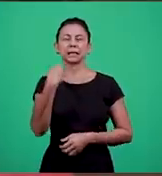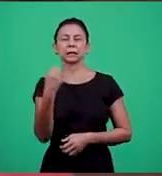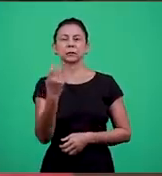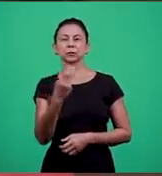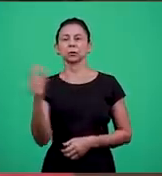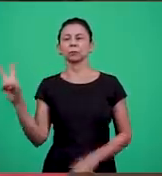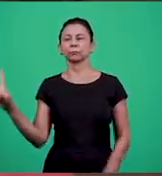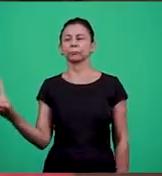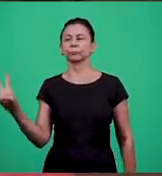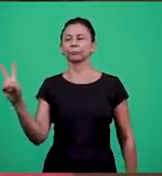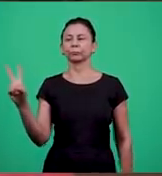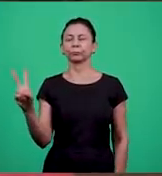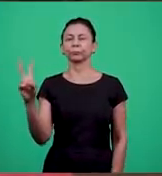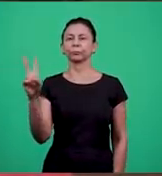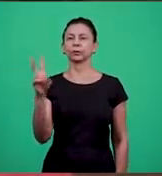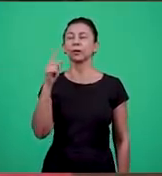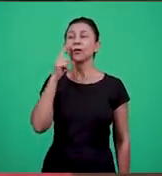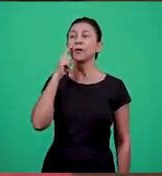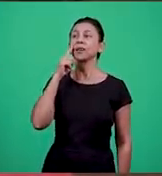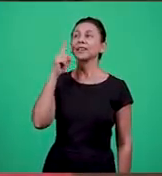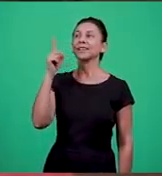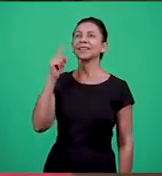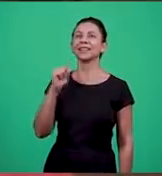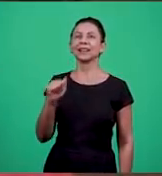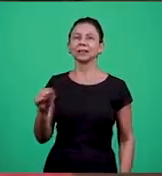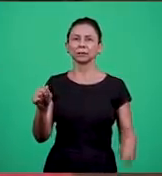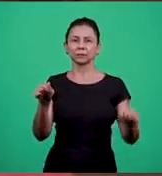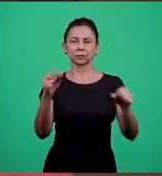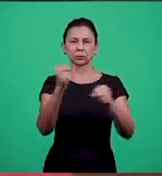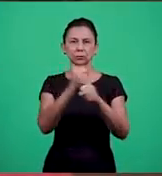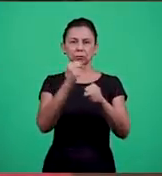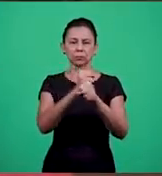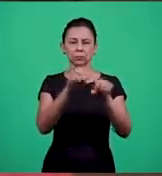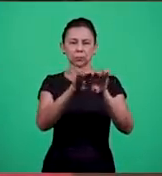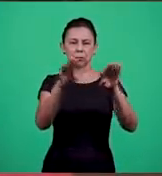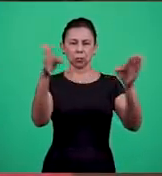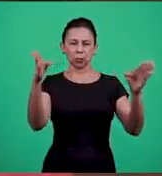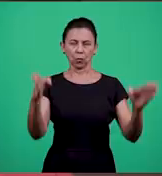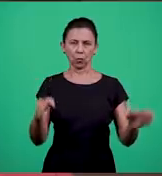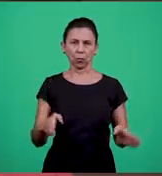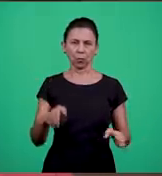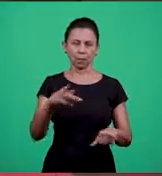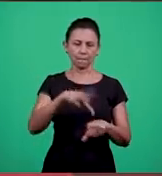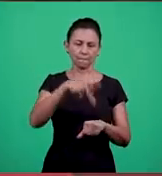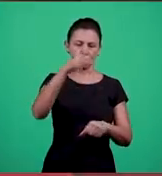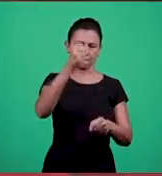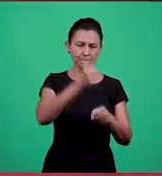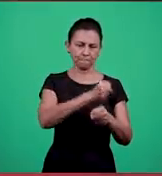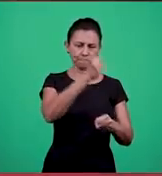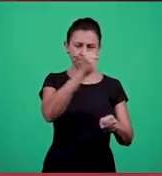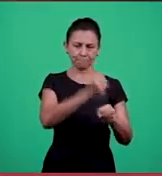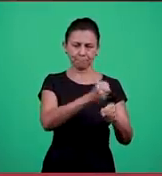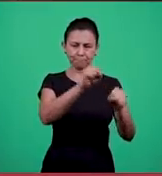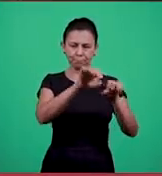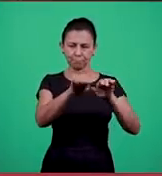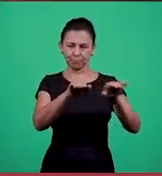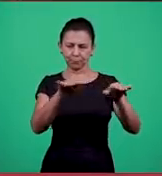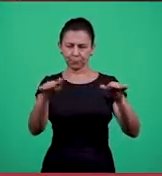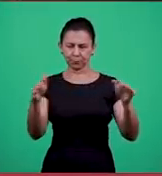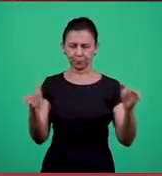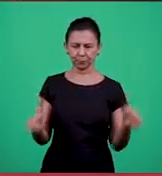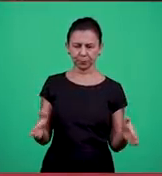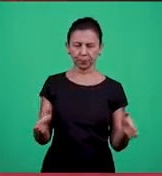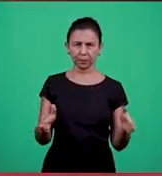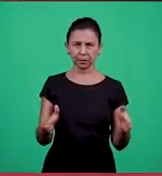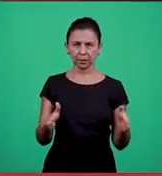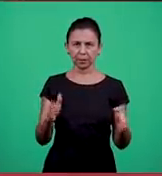Abraão preparou tudo. Veja só, o altar, colocou as pedras, a lenha,